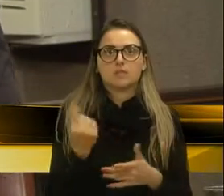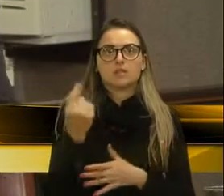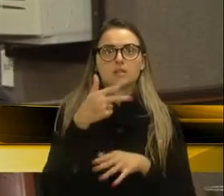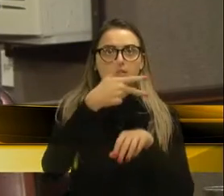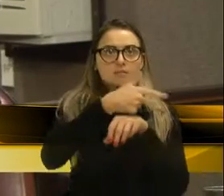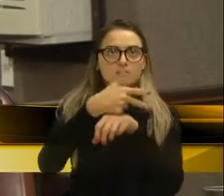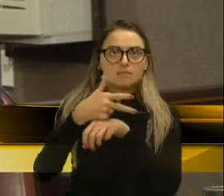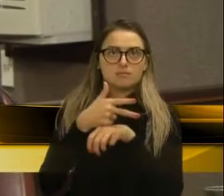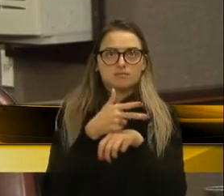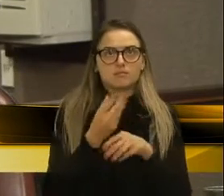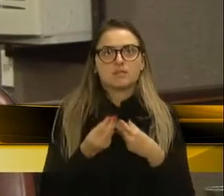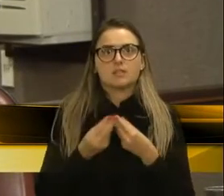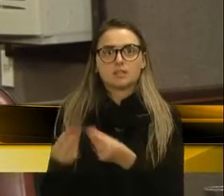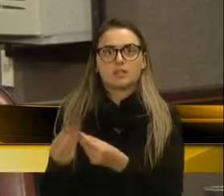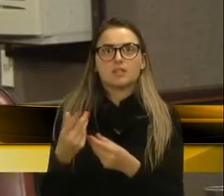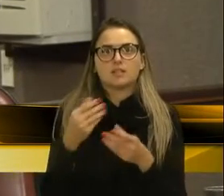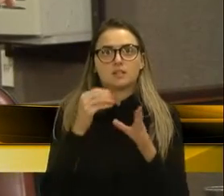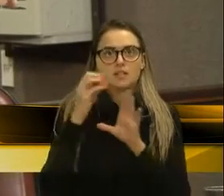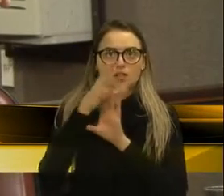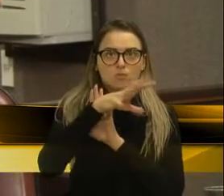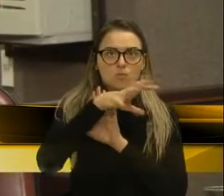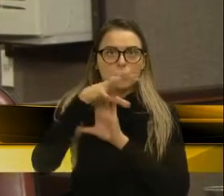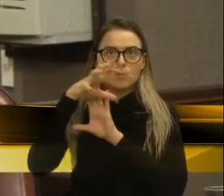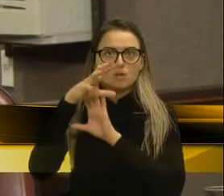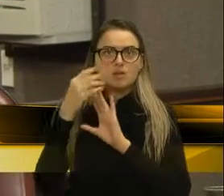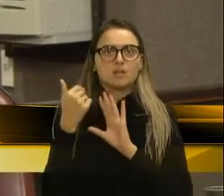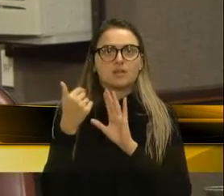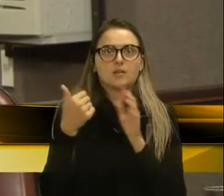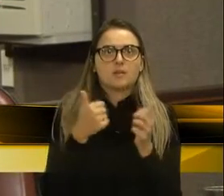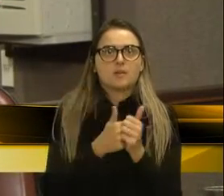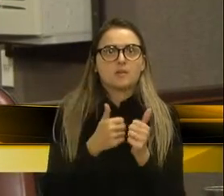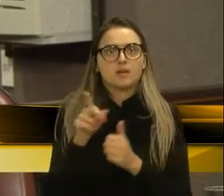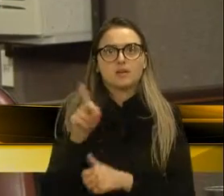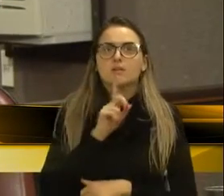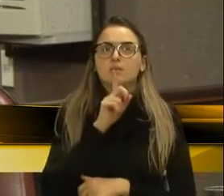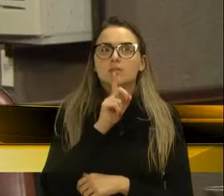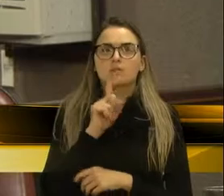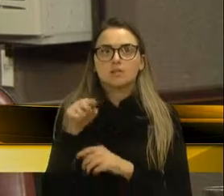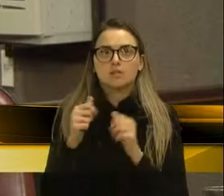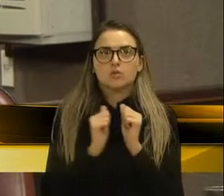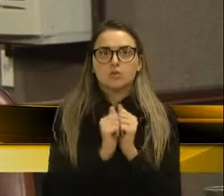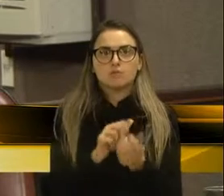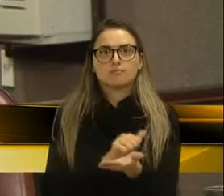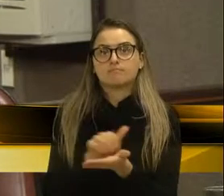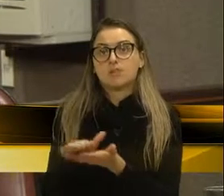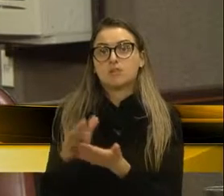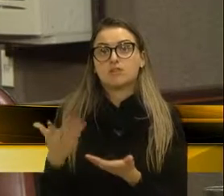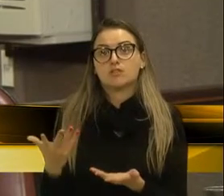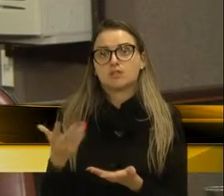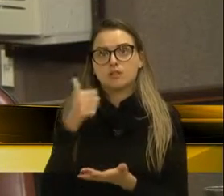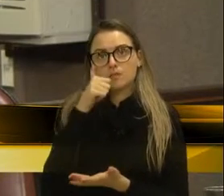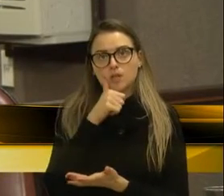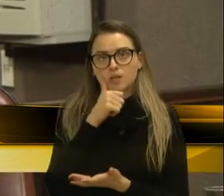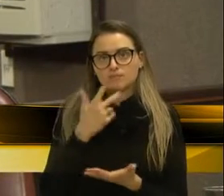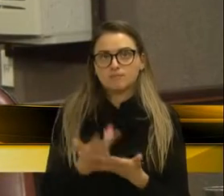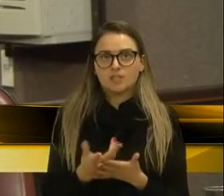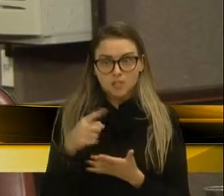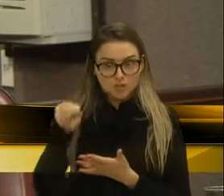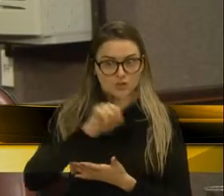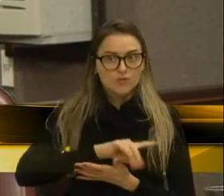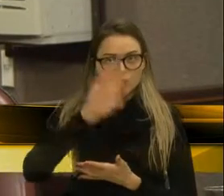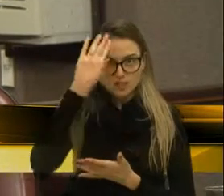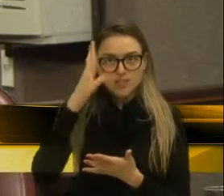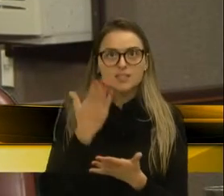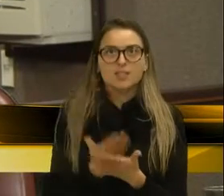ela mandando para o Alberto Meneguzzi, deram um zoom, vira o Alberto, que era com o Alberto, e demitiram a mulher. Vocês acreditam